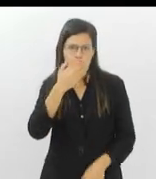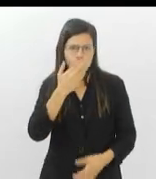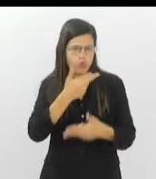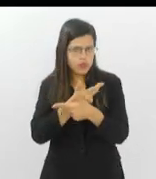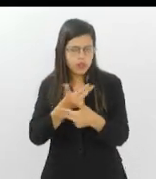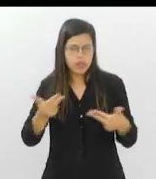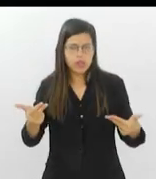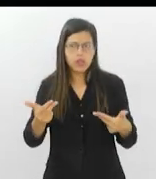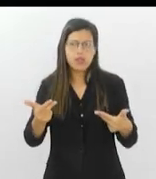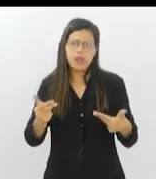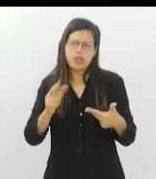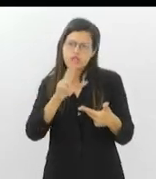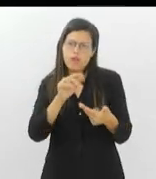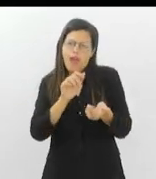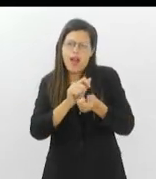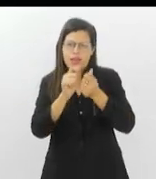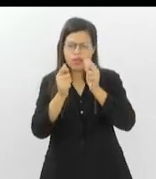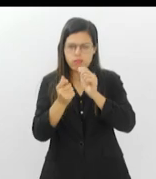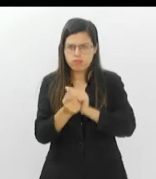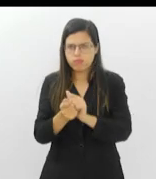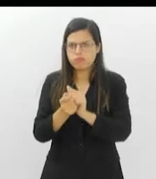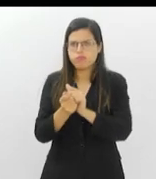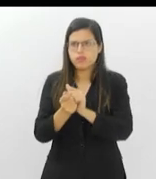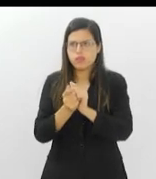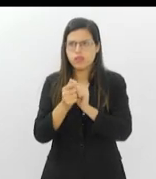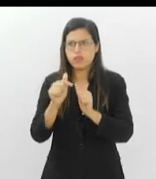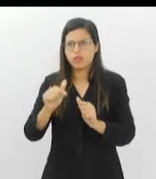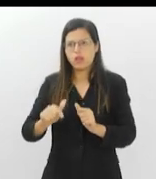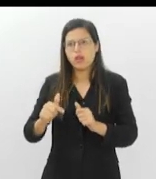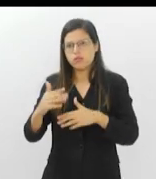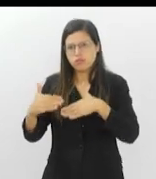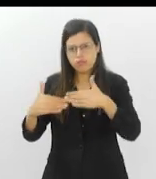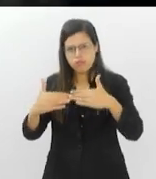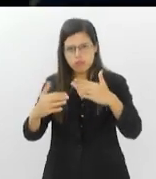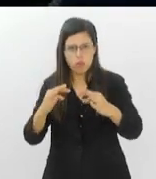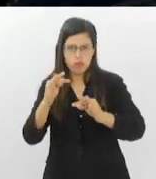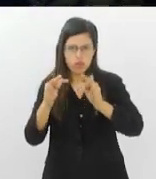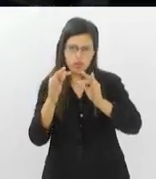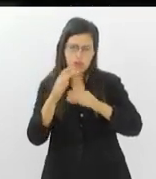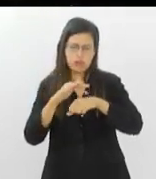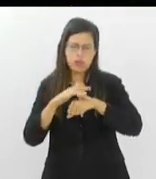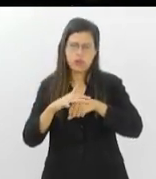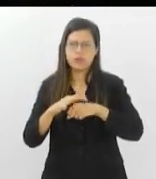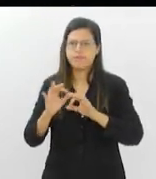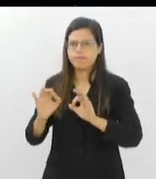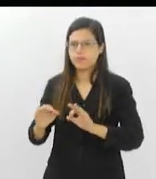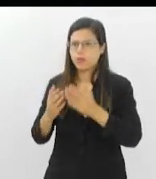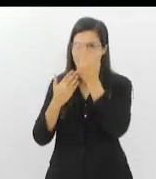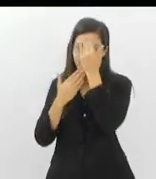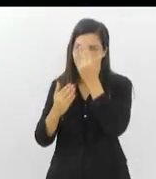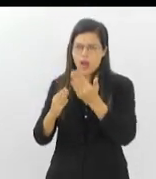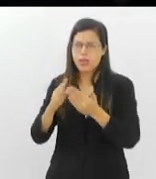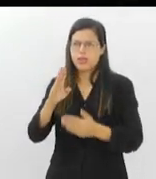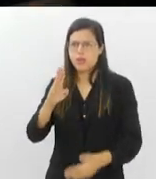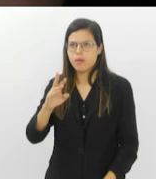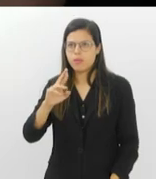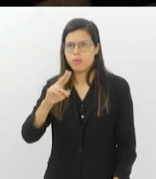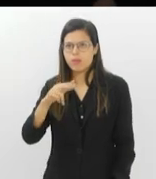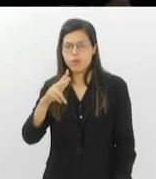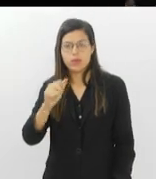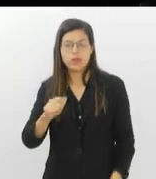vai adaptando de acordo com o curso da doença. Tá certo, muito obrigada, Bruna. A gente também está aqui